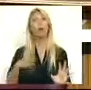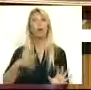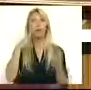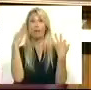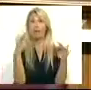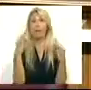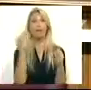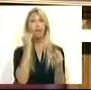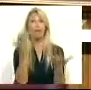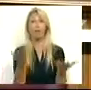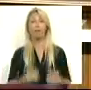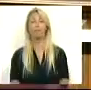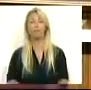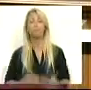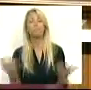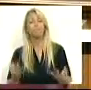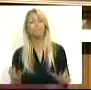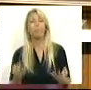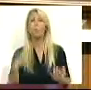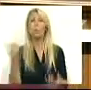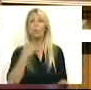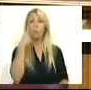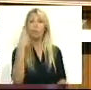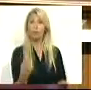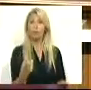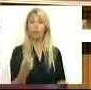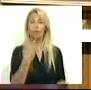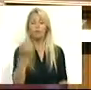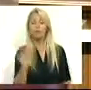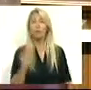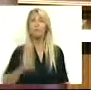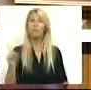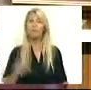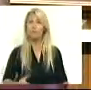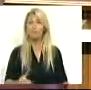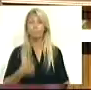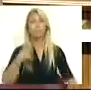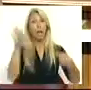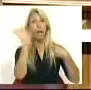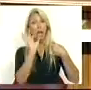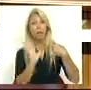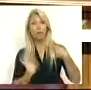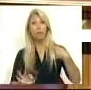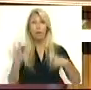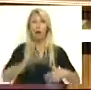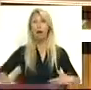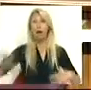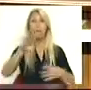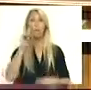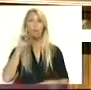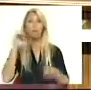E, portanto, aquilo que nós verificamos é que muitas vezes a classificação das áreas